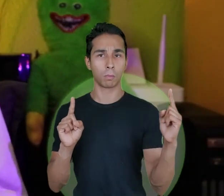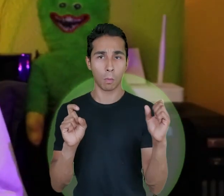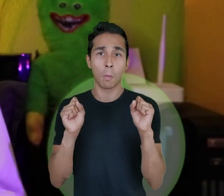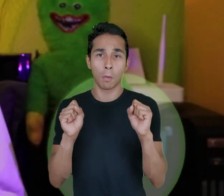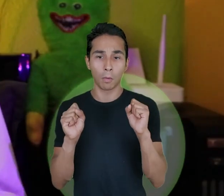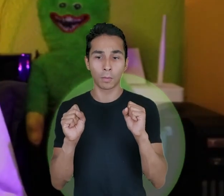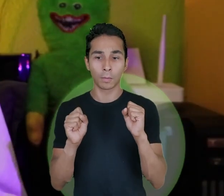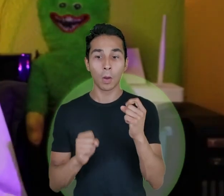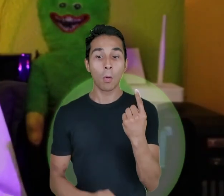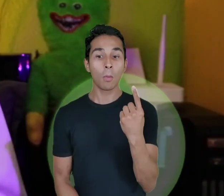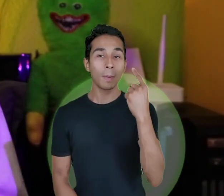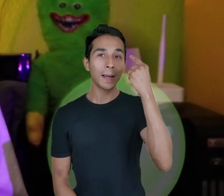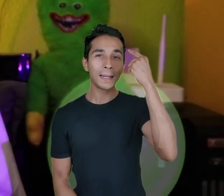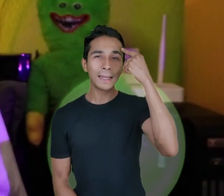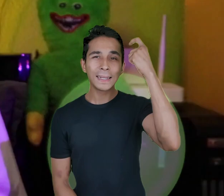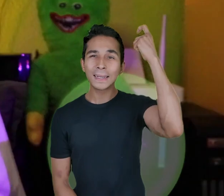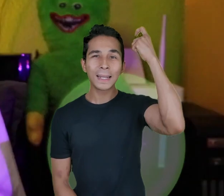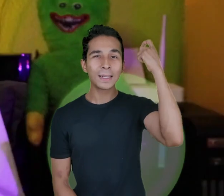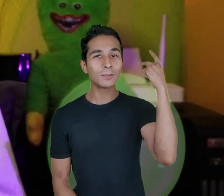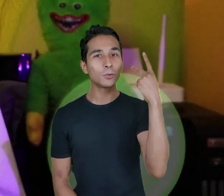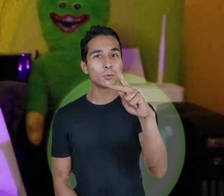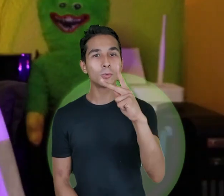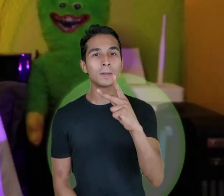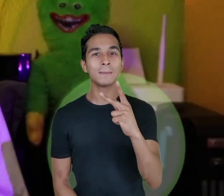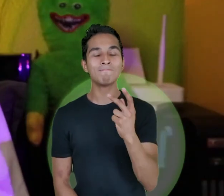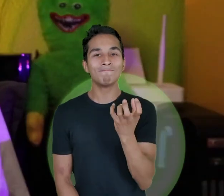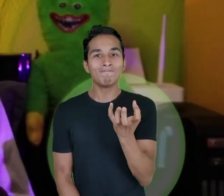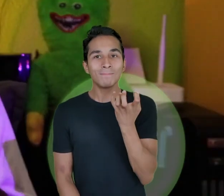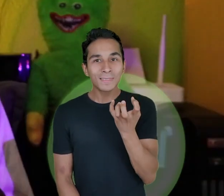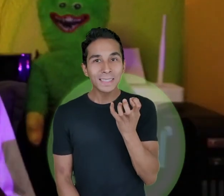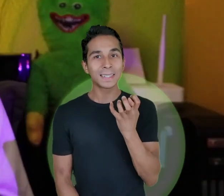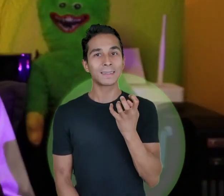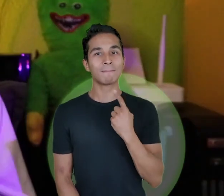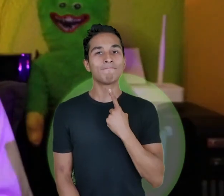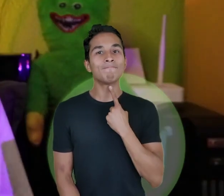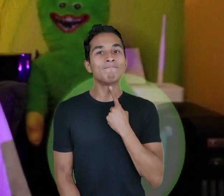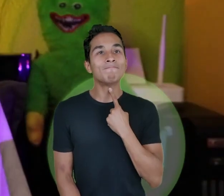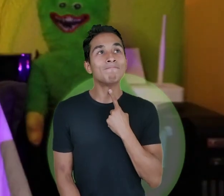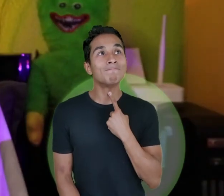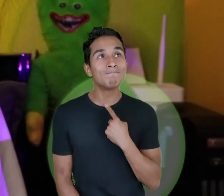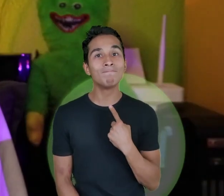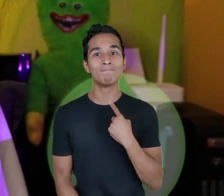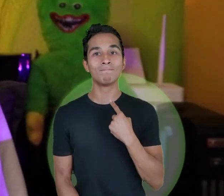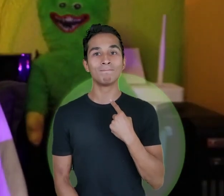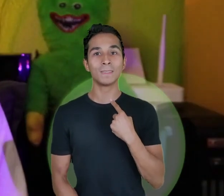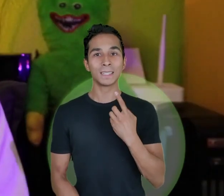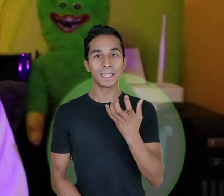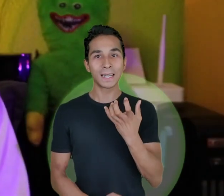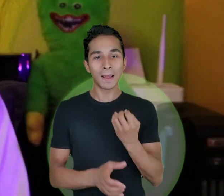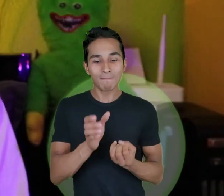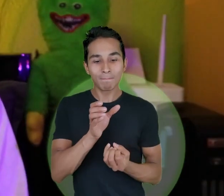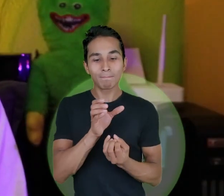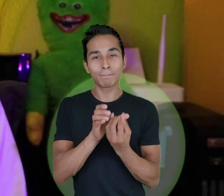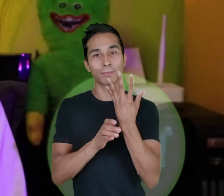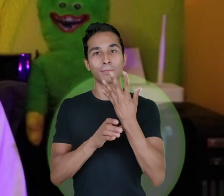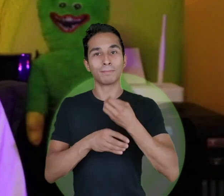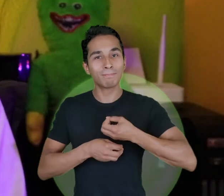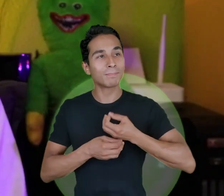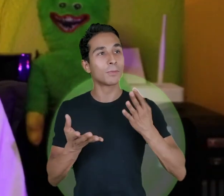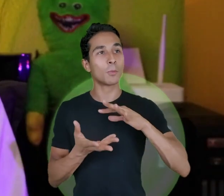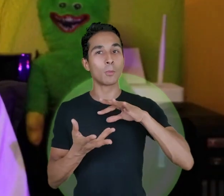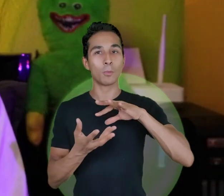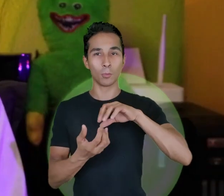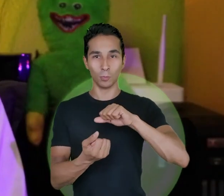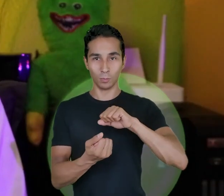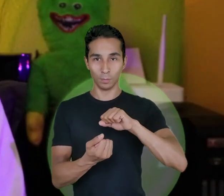nessa ideia mesmo que não sai da sua cabeça, que tipo seja esse espinho na garganta, essa ideia que você precisa aí soltar pro mundo. E pensa